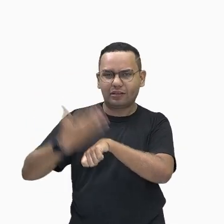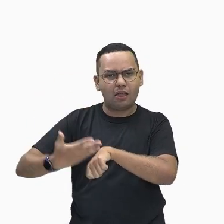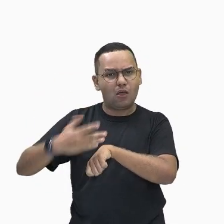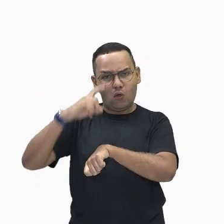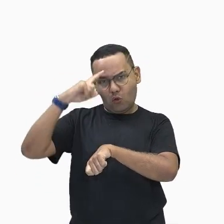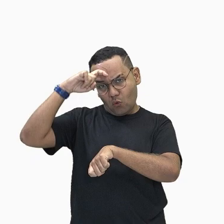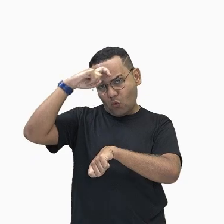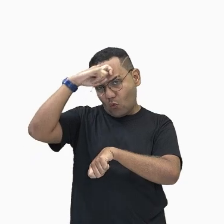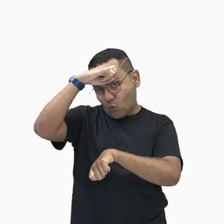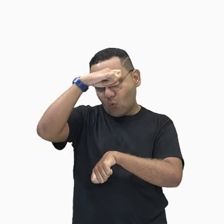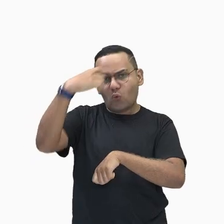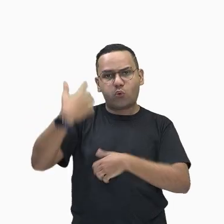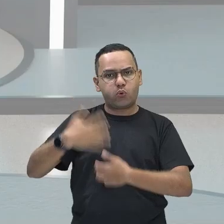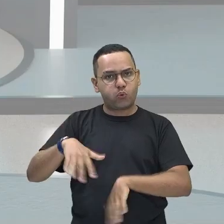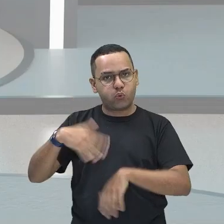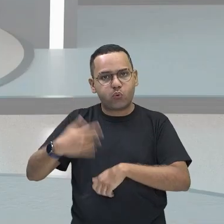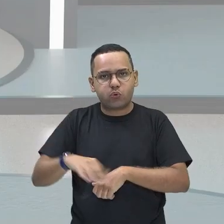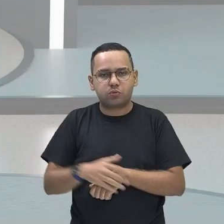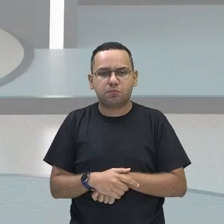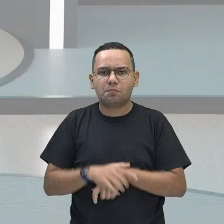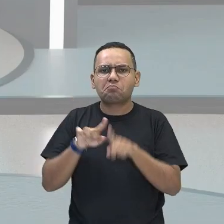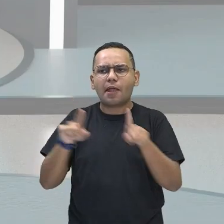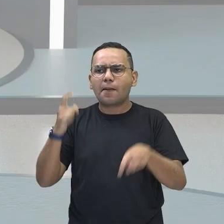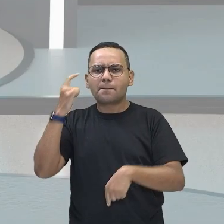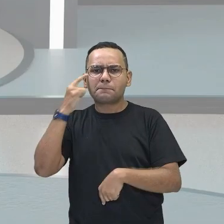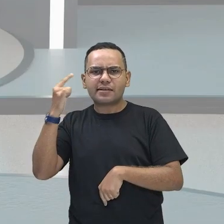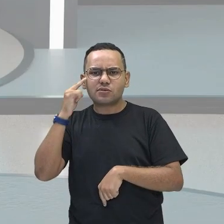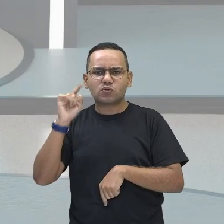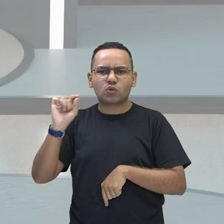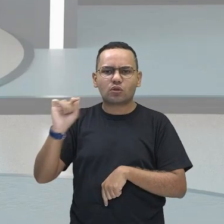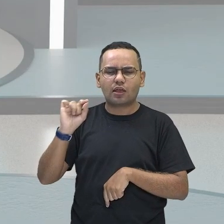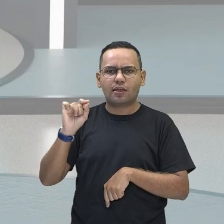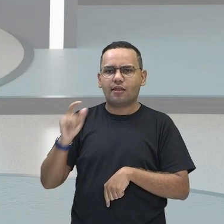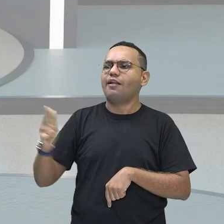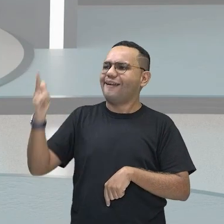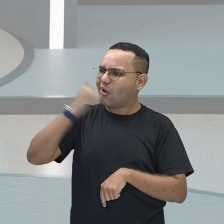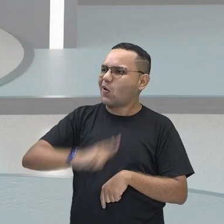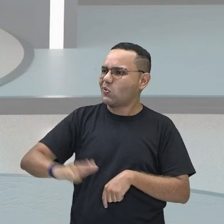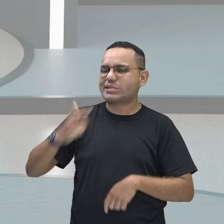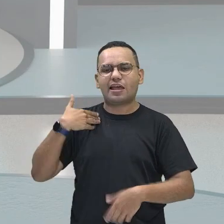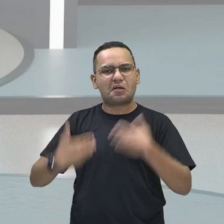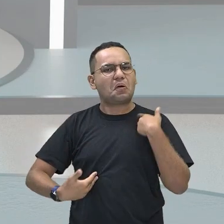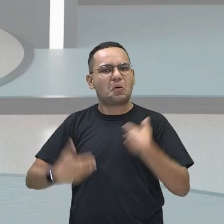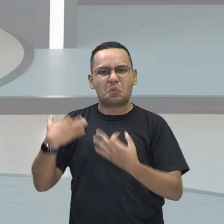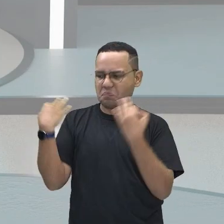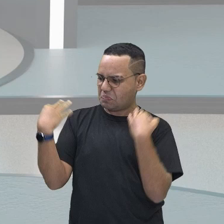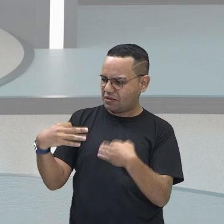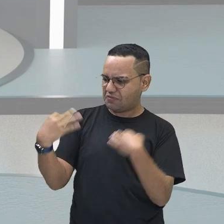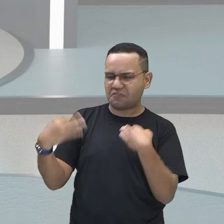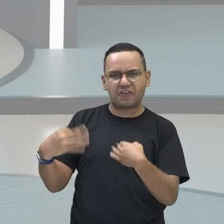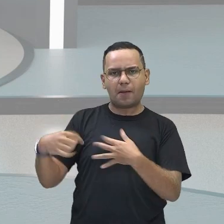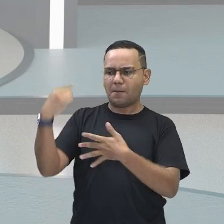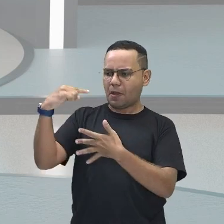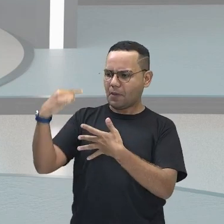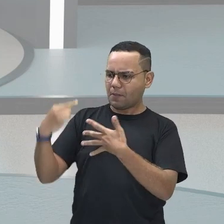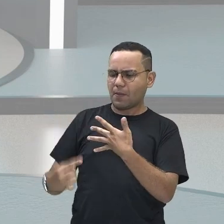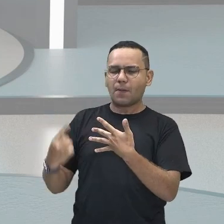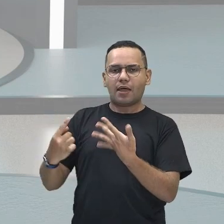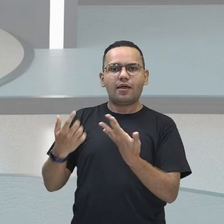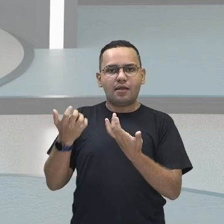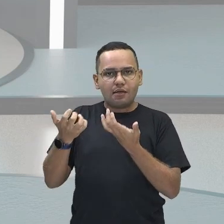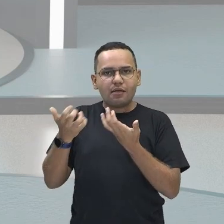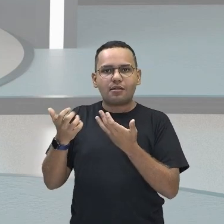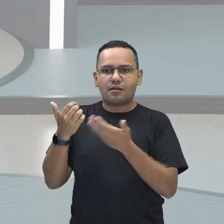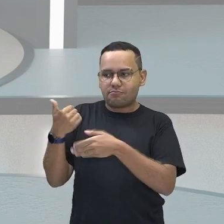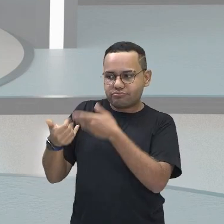aí na cabeça dele ele tá alcançando o corpo perfeito ele tá fazendo tudo que ele pode para chegar ao corpo perfeito mas